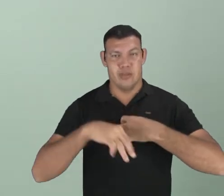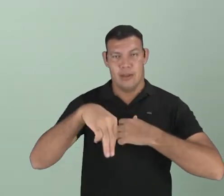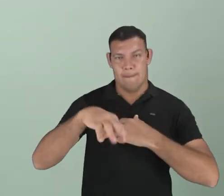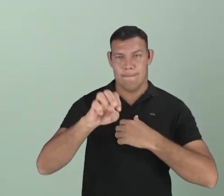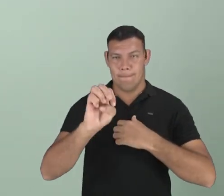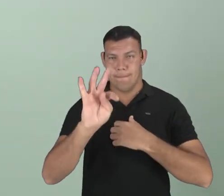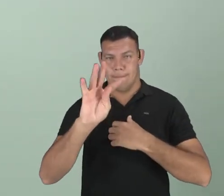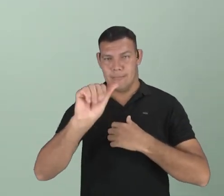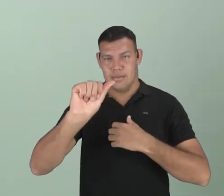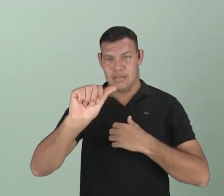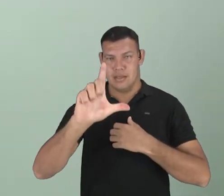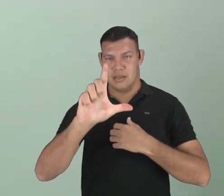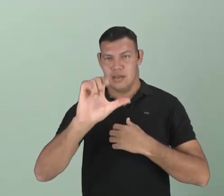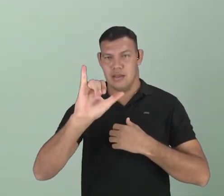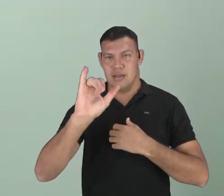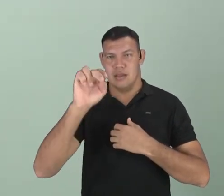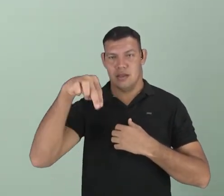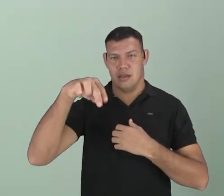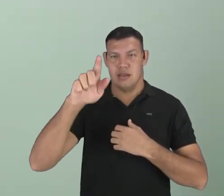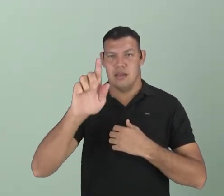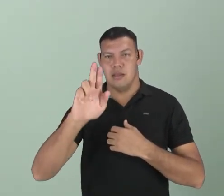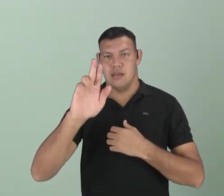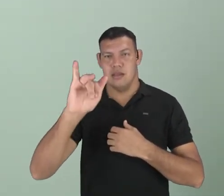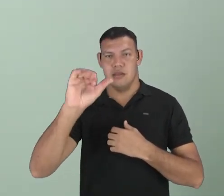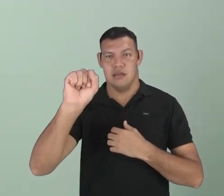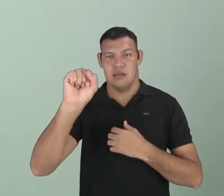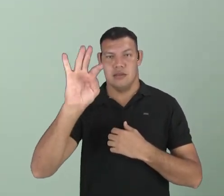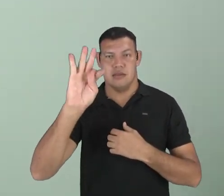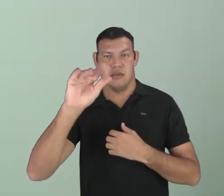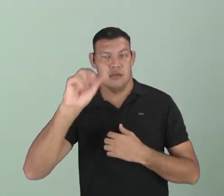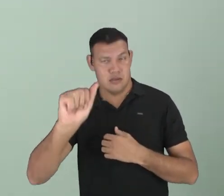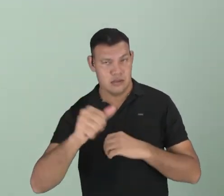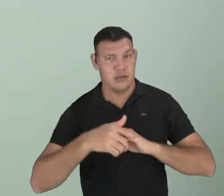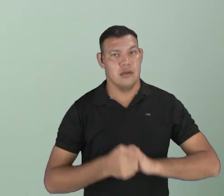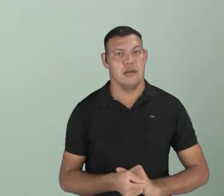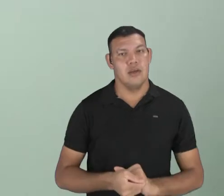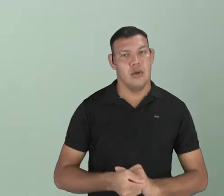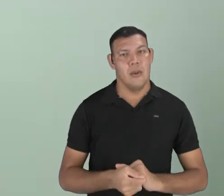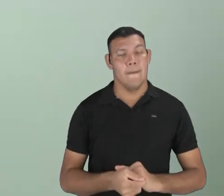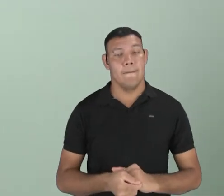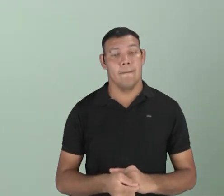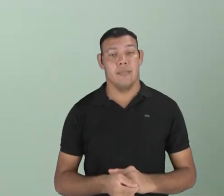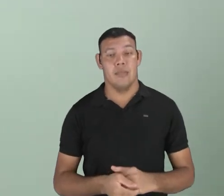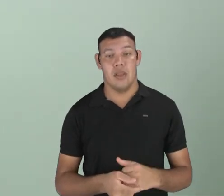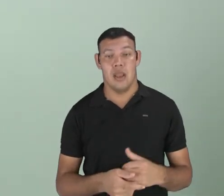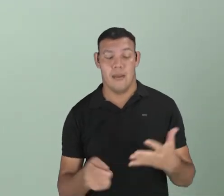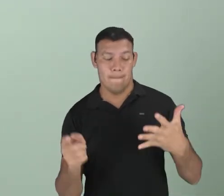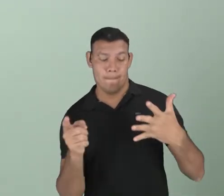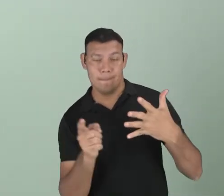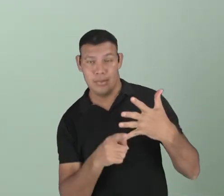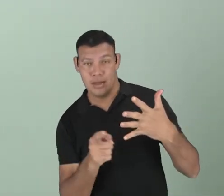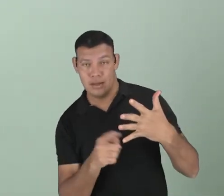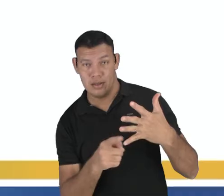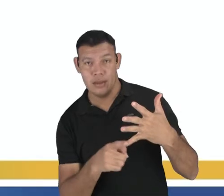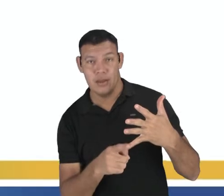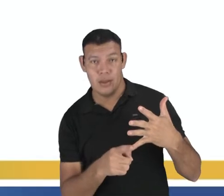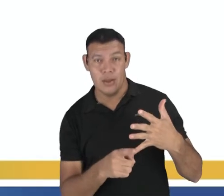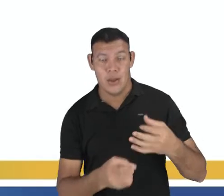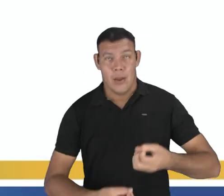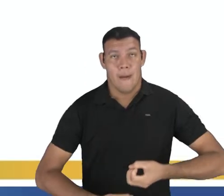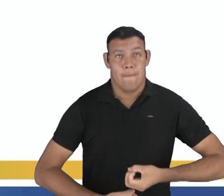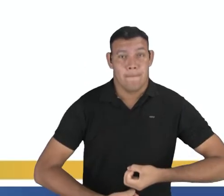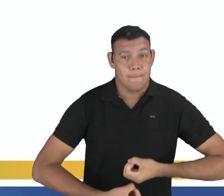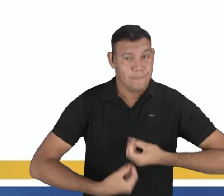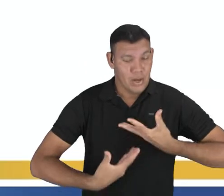função metalinguística. Ok? Próximo. Função poética. É a característica